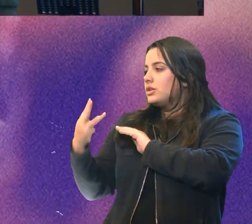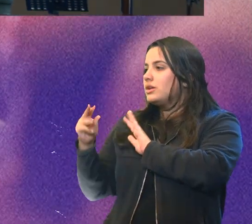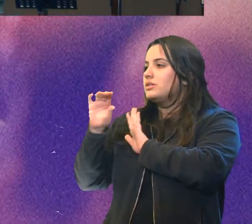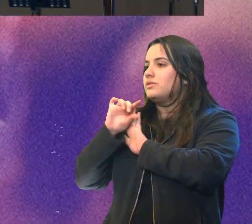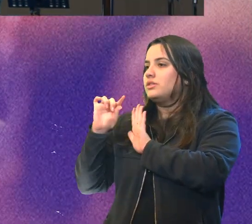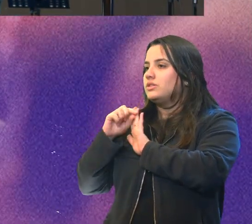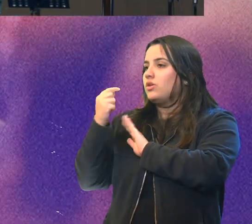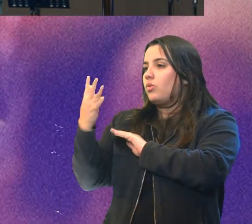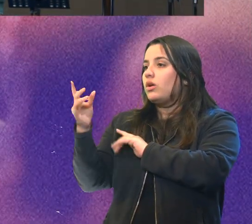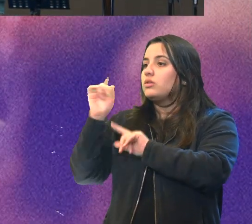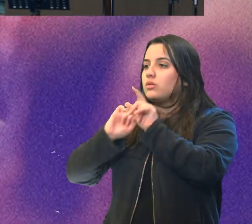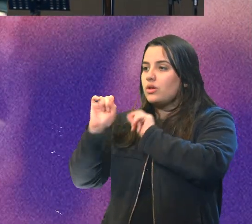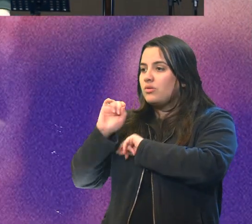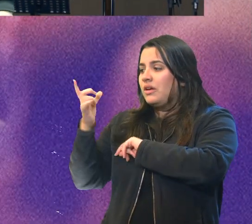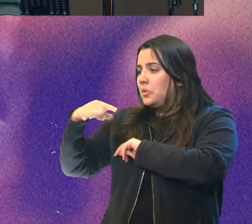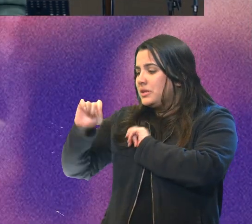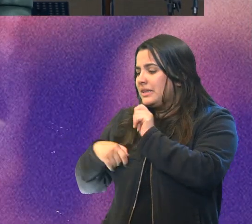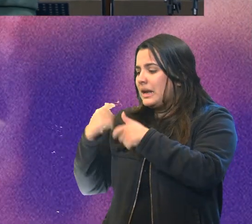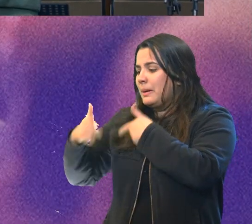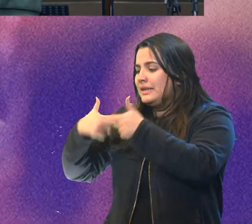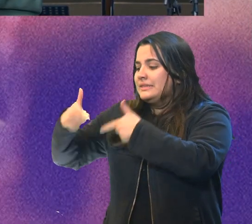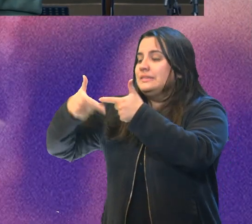ficar rico.